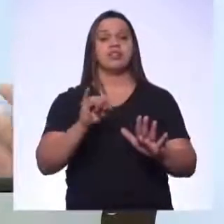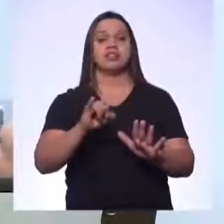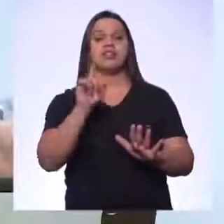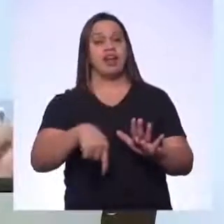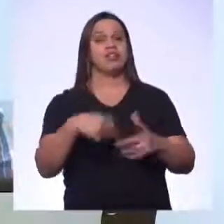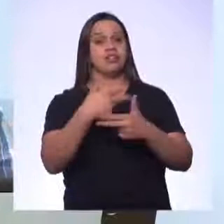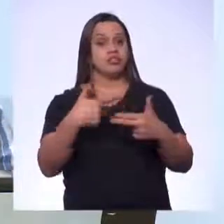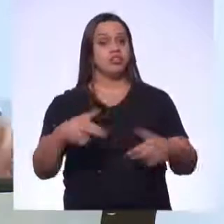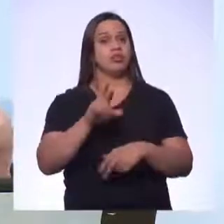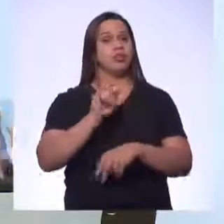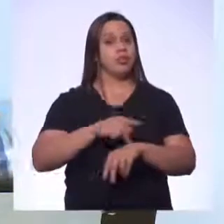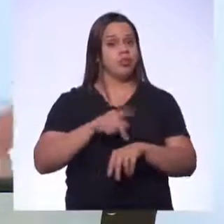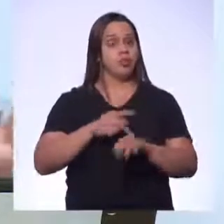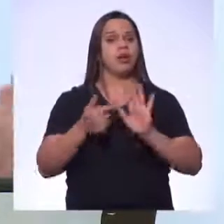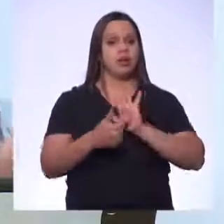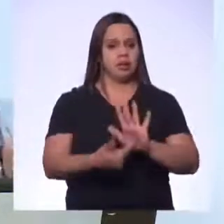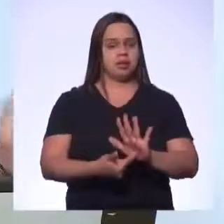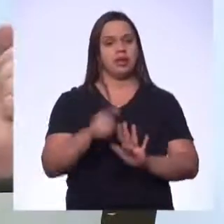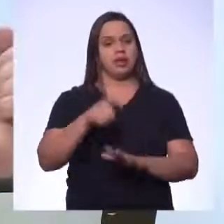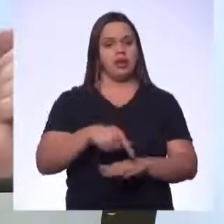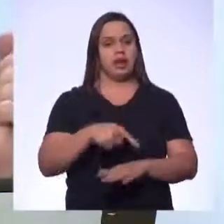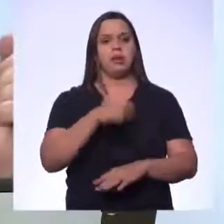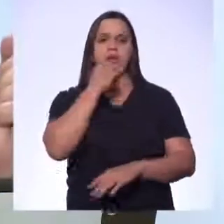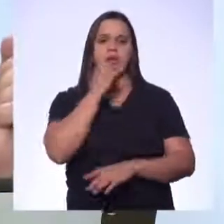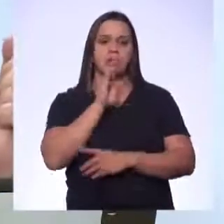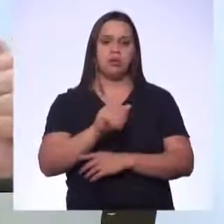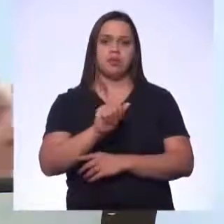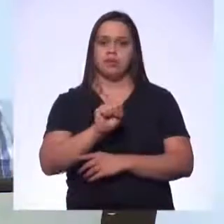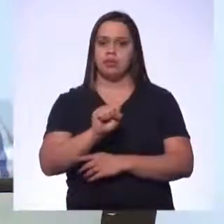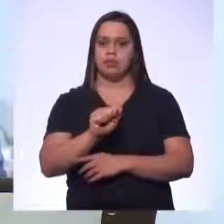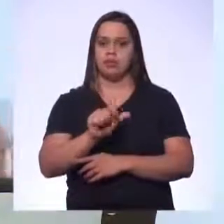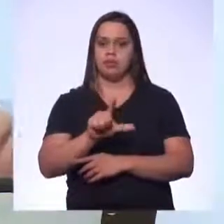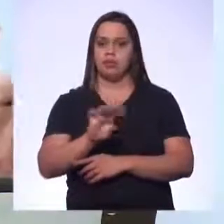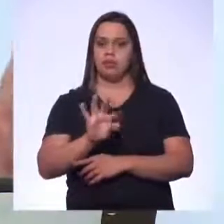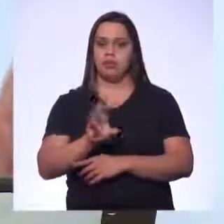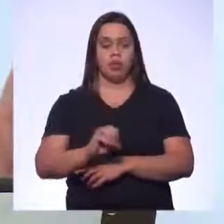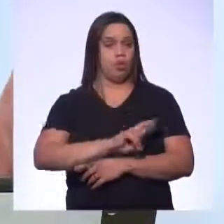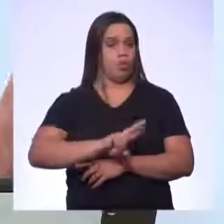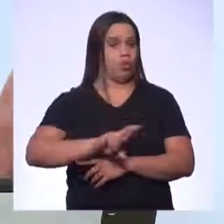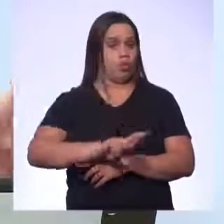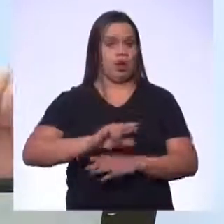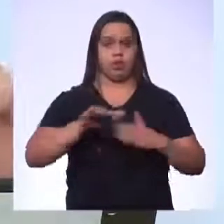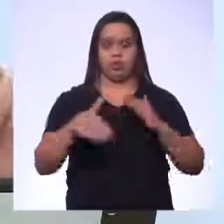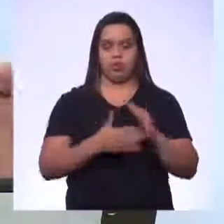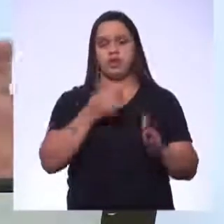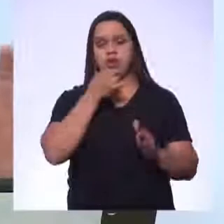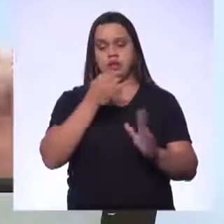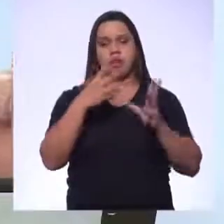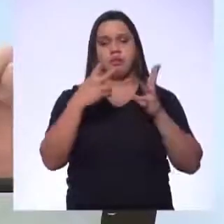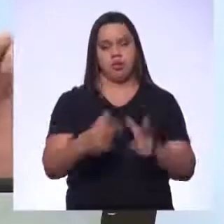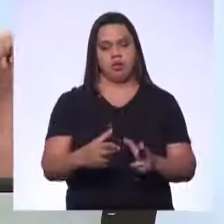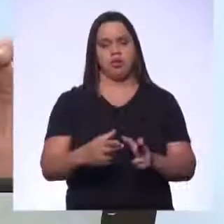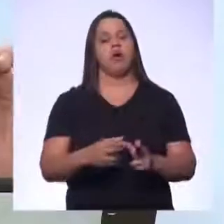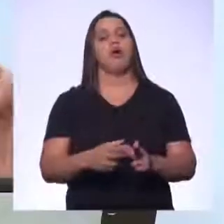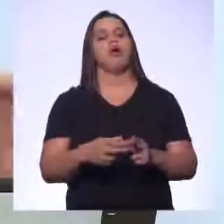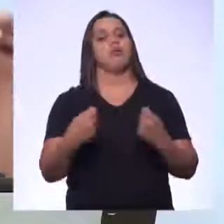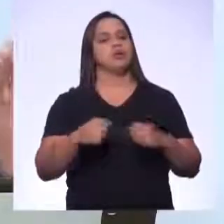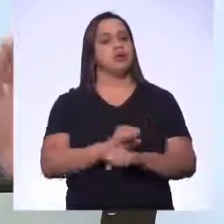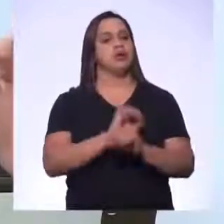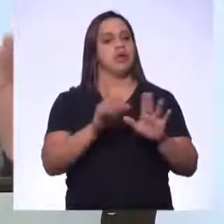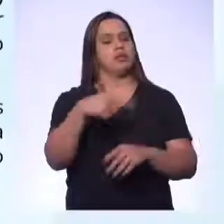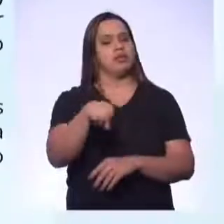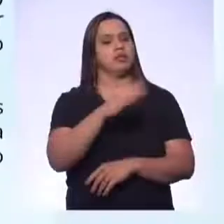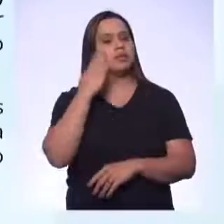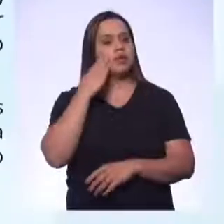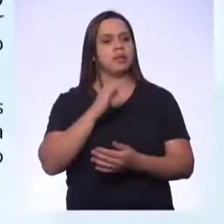tipo de rocha que é apresentado, que é o caso do exemplo do basalto. Tá? Não todas as rochas têm o mesmo exemplo, tá? Deixar bem claro isso para vocês.